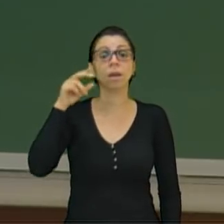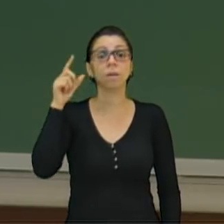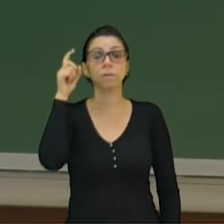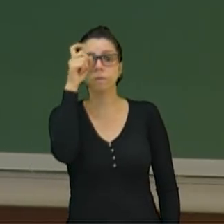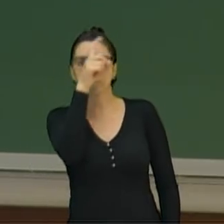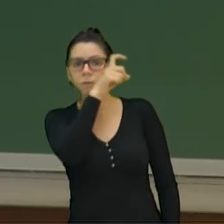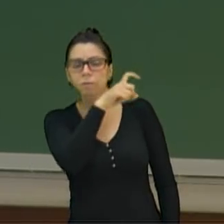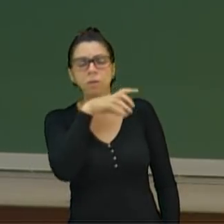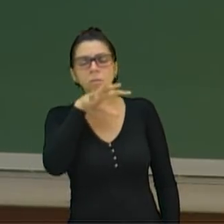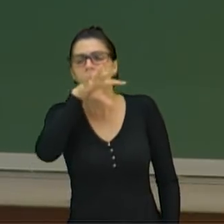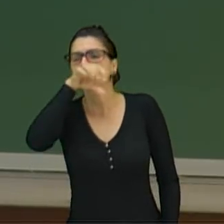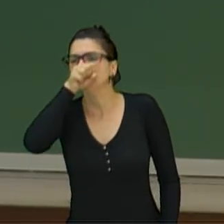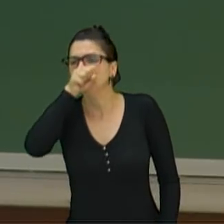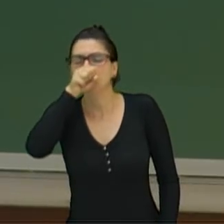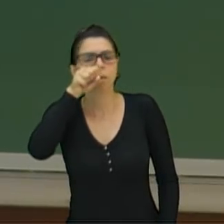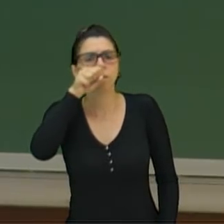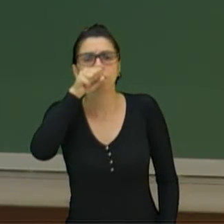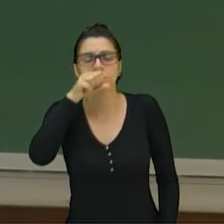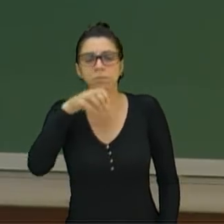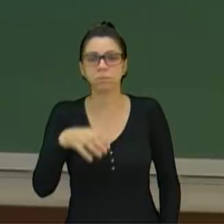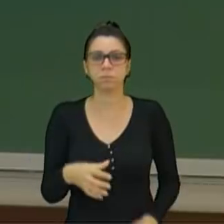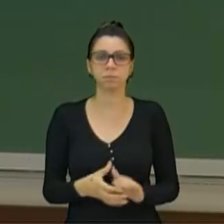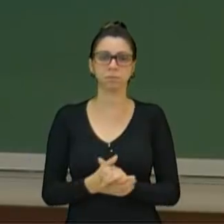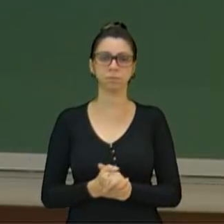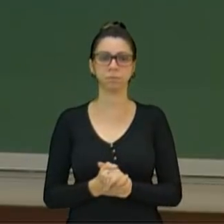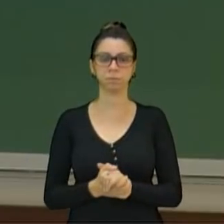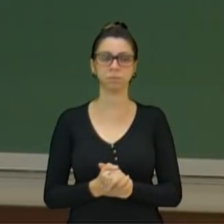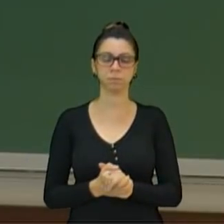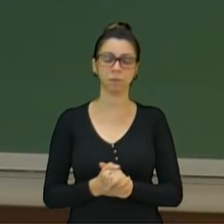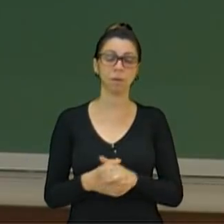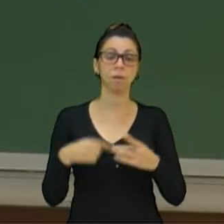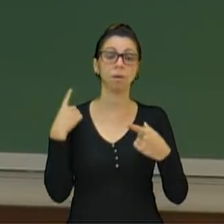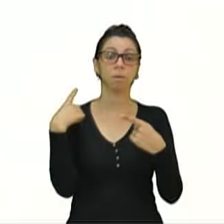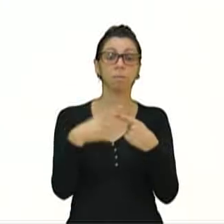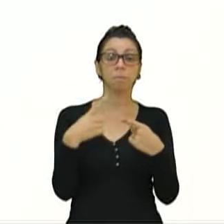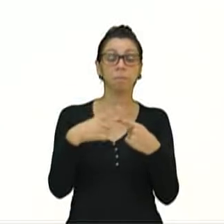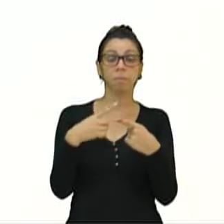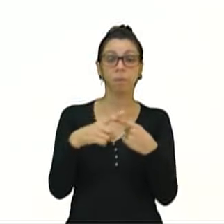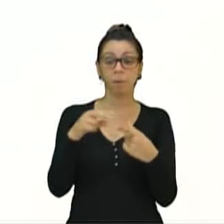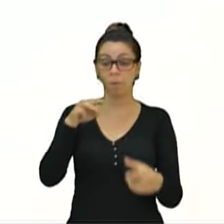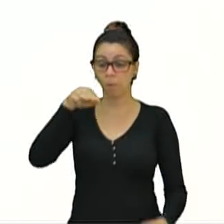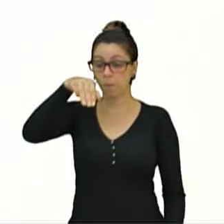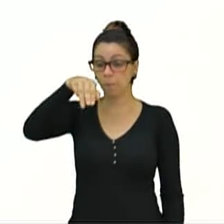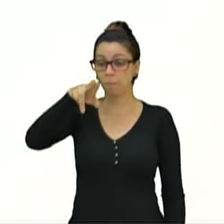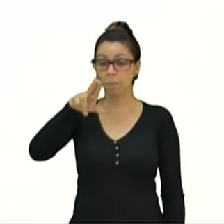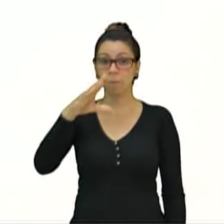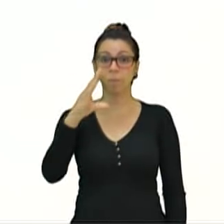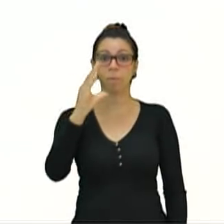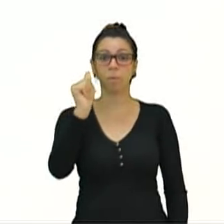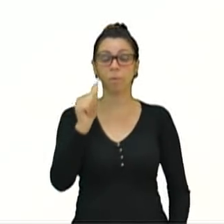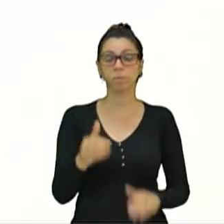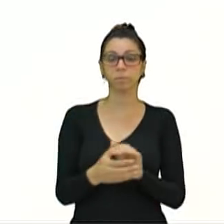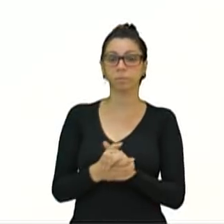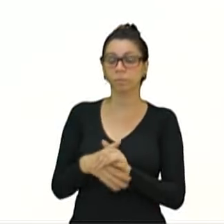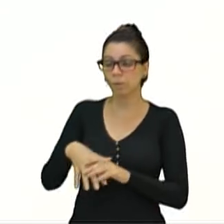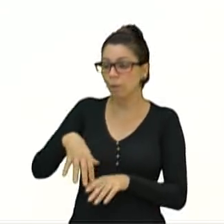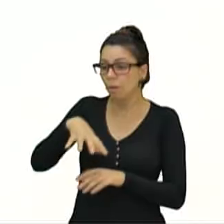Vocês concordam comigo? Nosso nariz fica trancado, né? Pois o muco produzido impede que